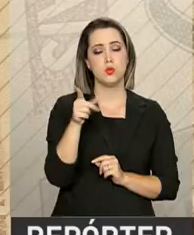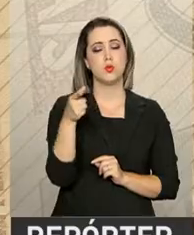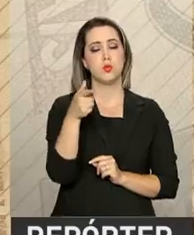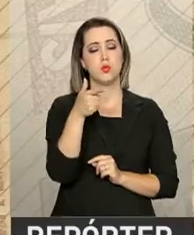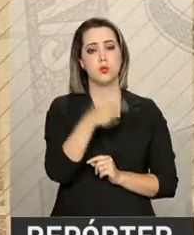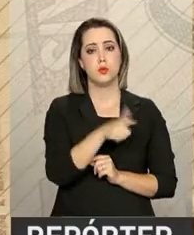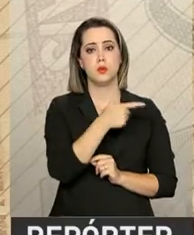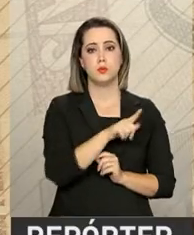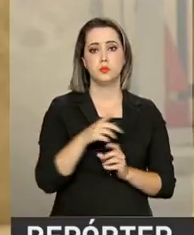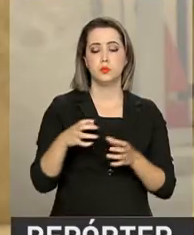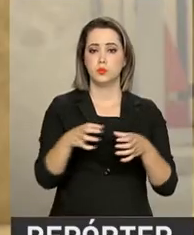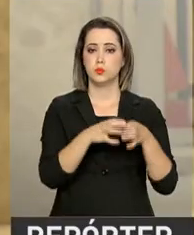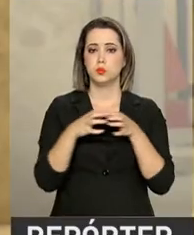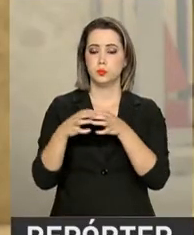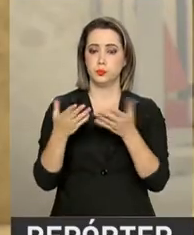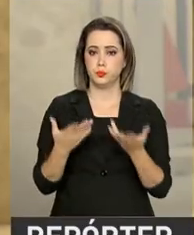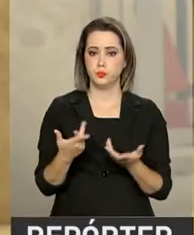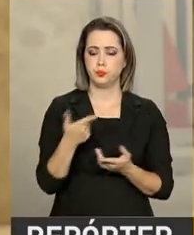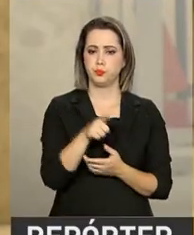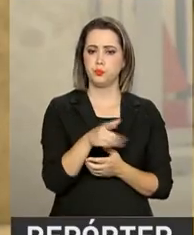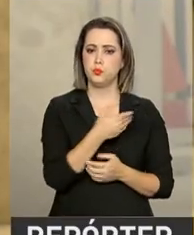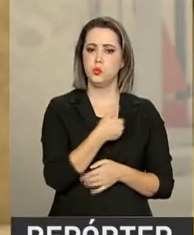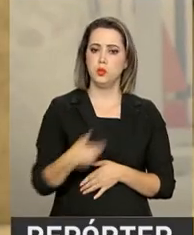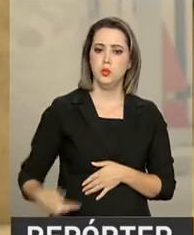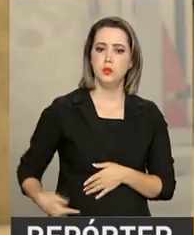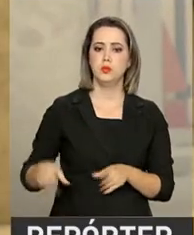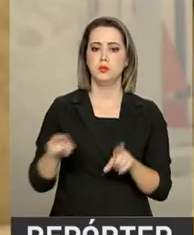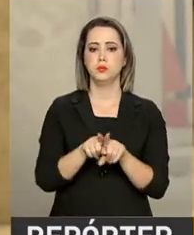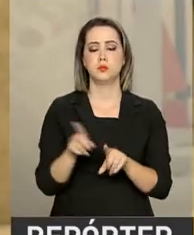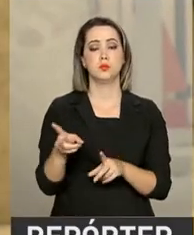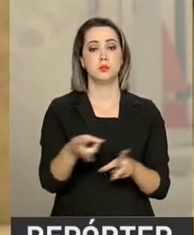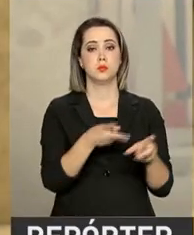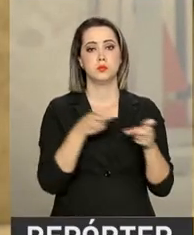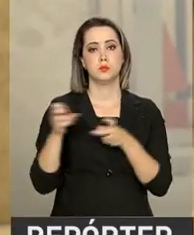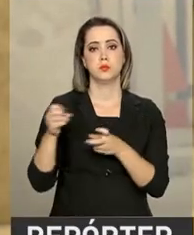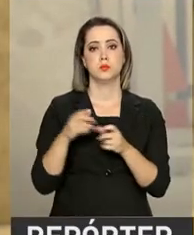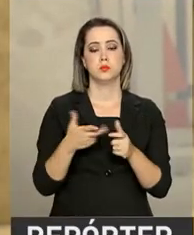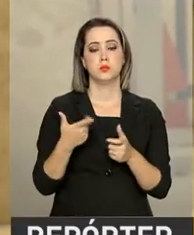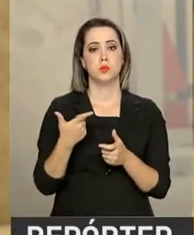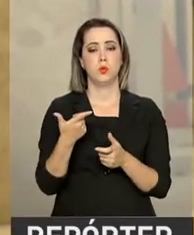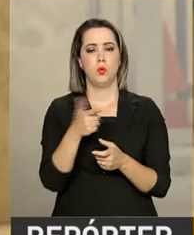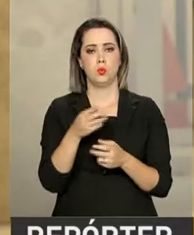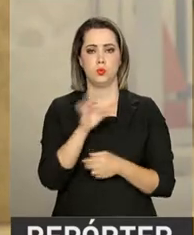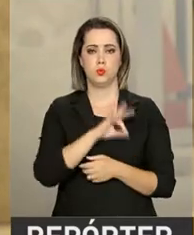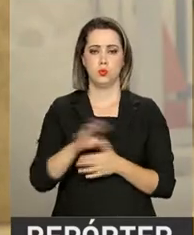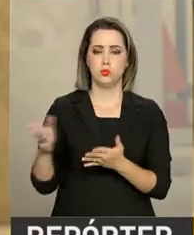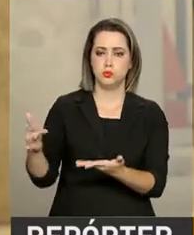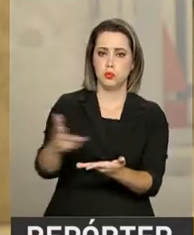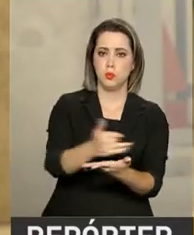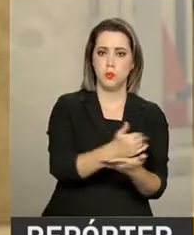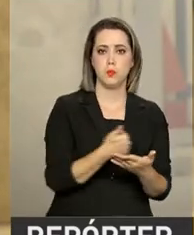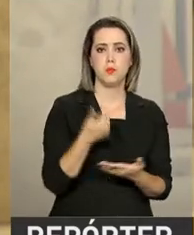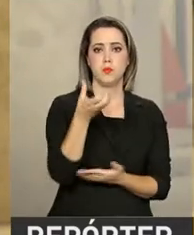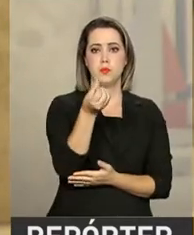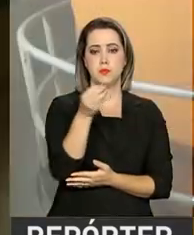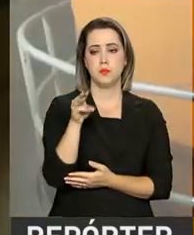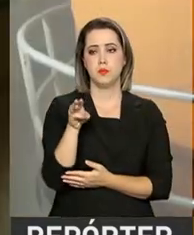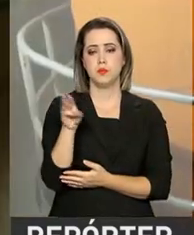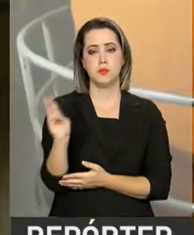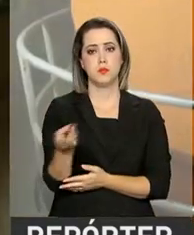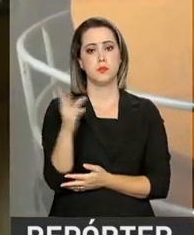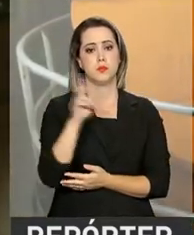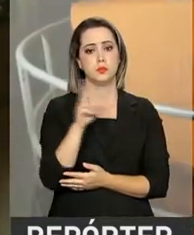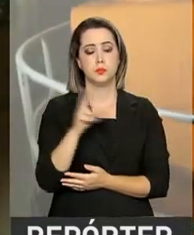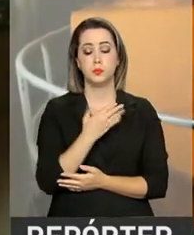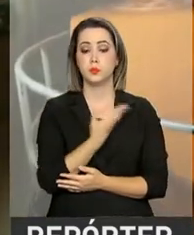preservados o governo prevê ainda uma receita extra de pouco mais de 16 milhões de reais para este ano